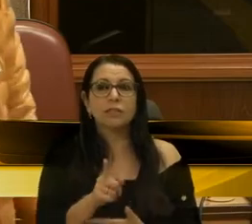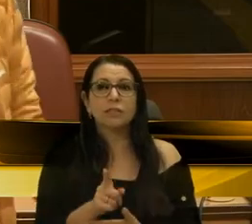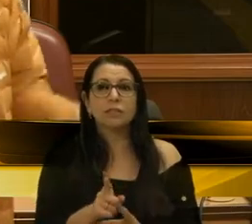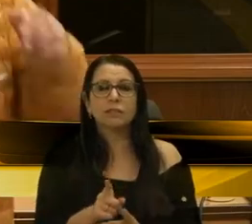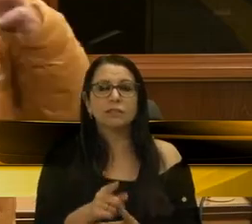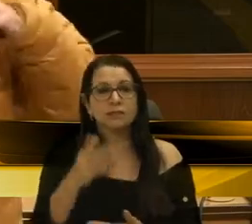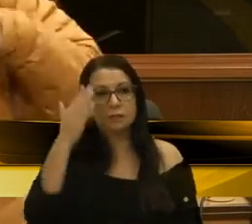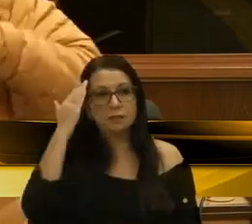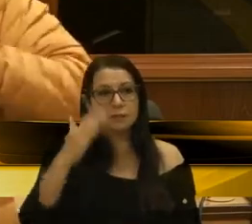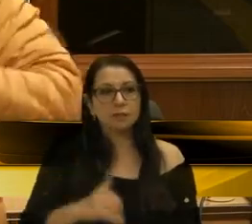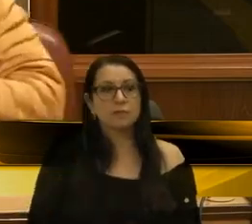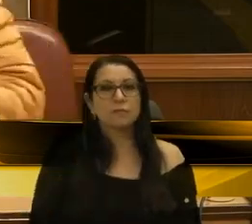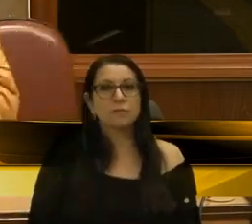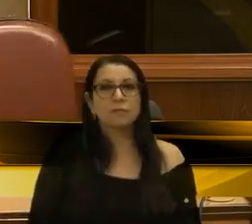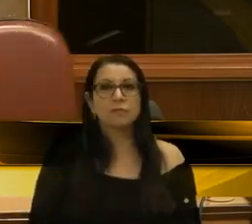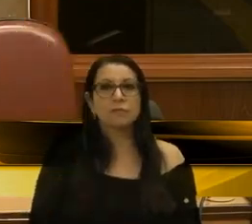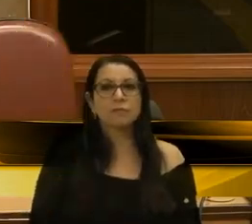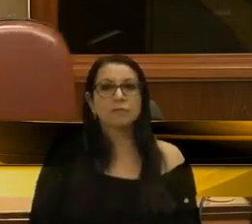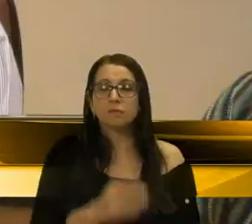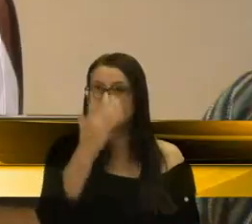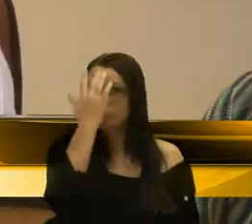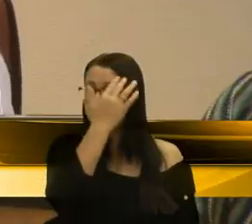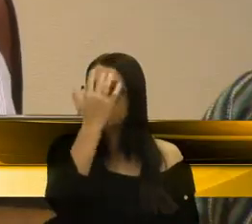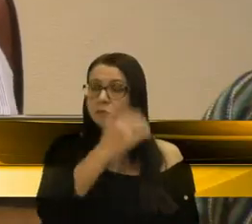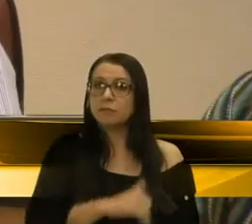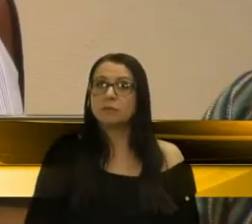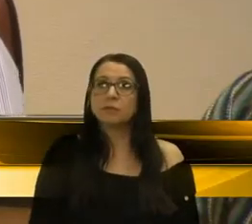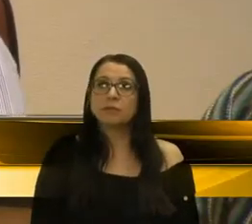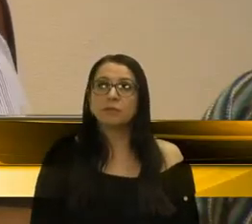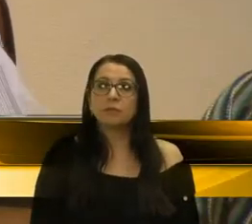obrigado. Vereador Adiló.